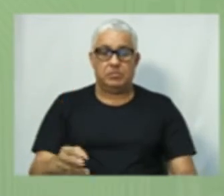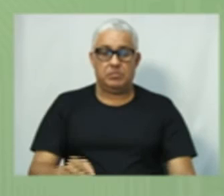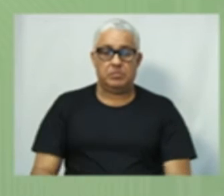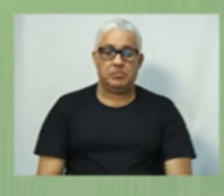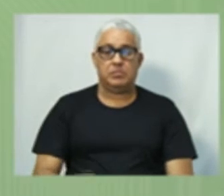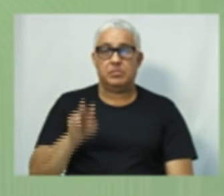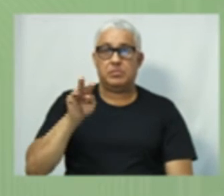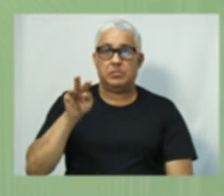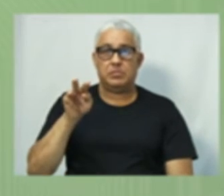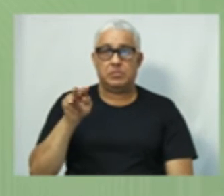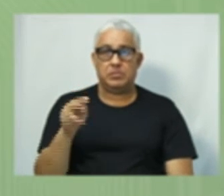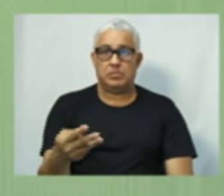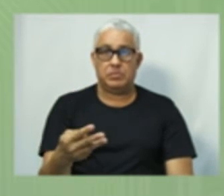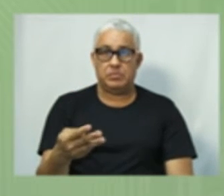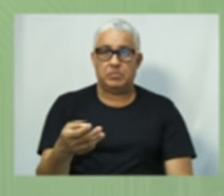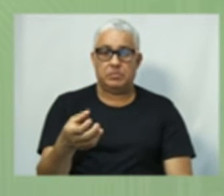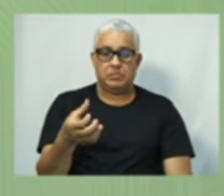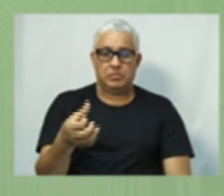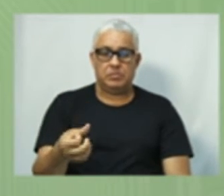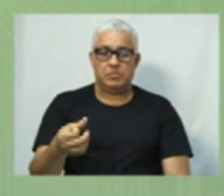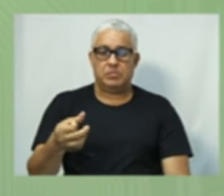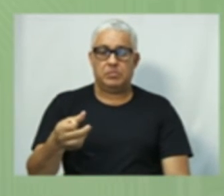ser pago de R$